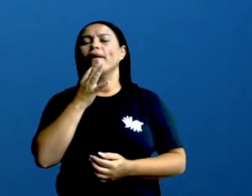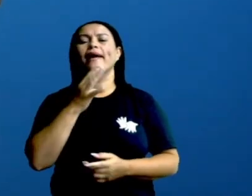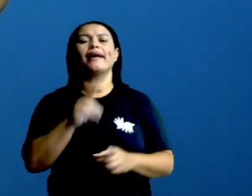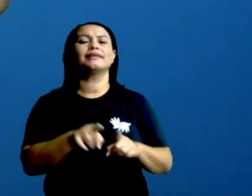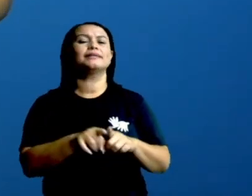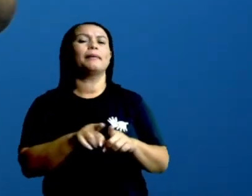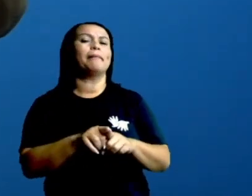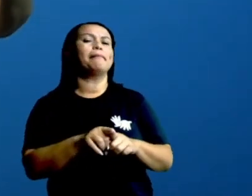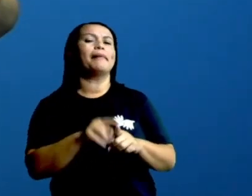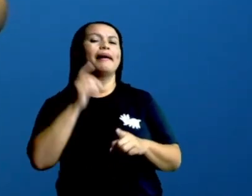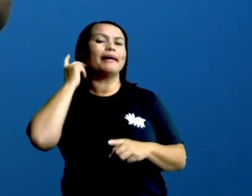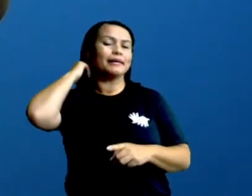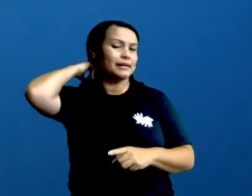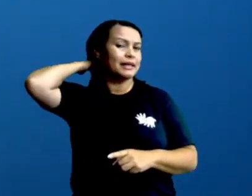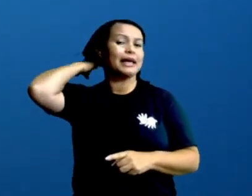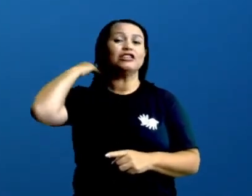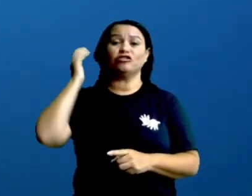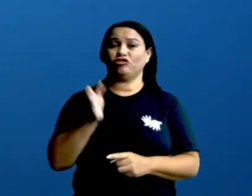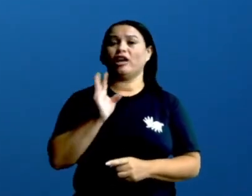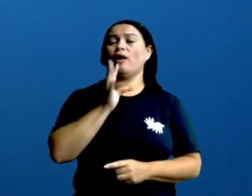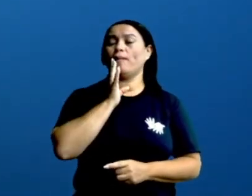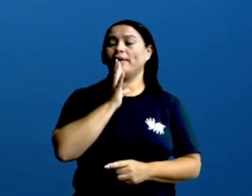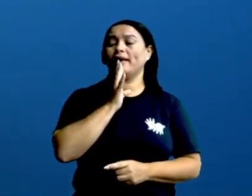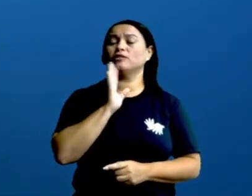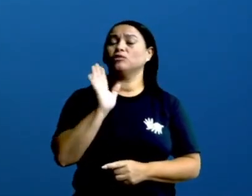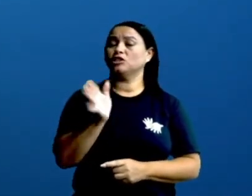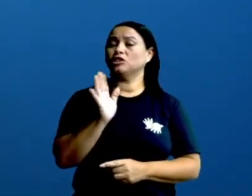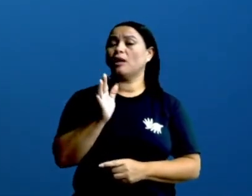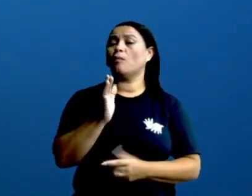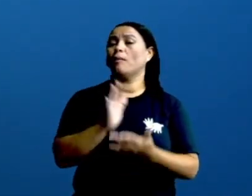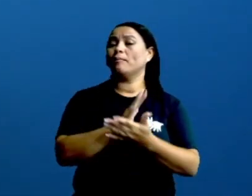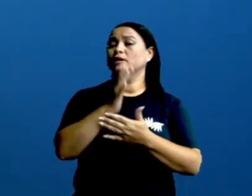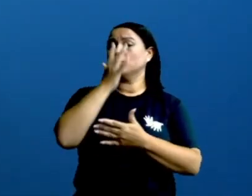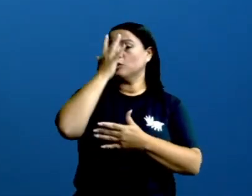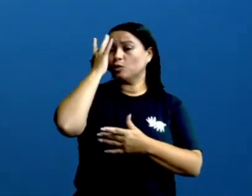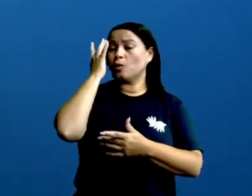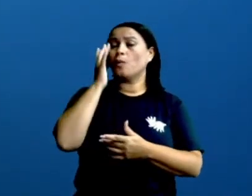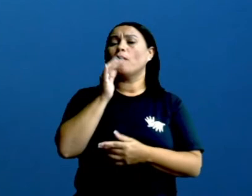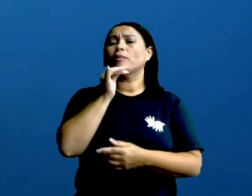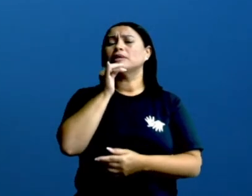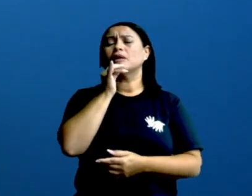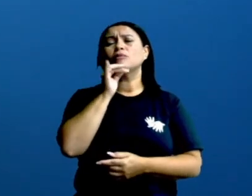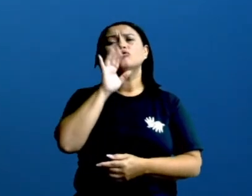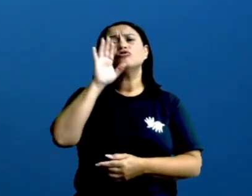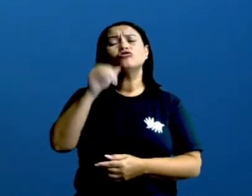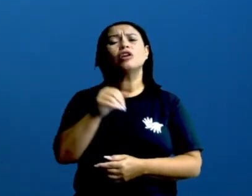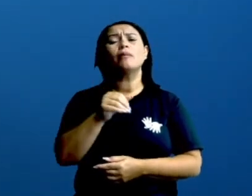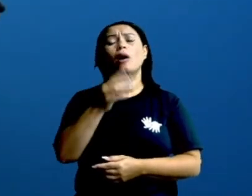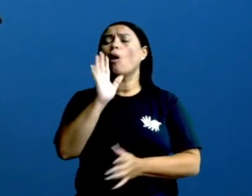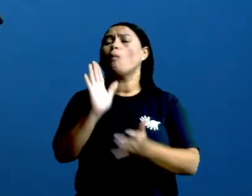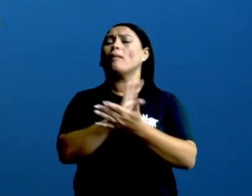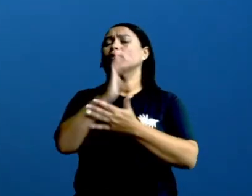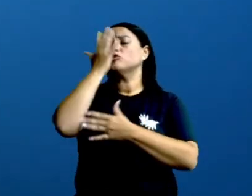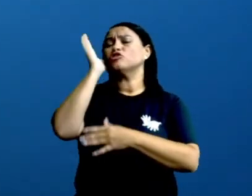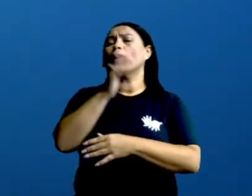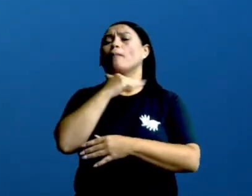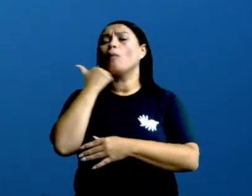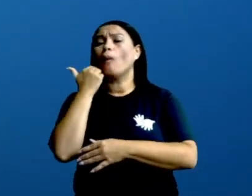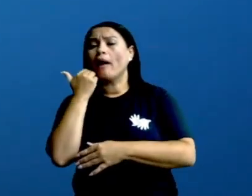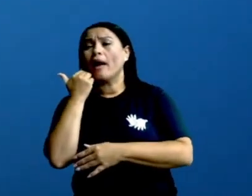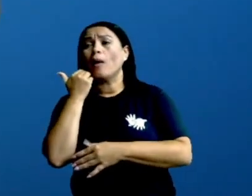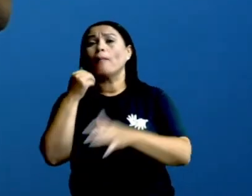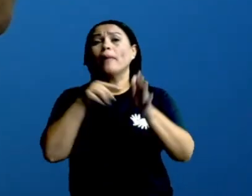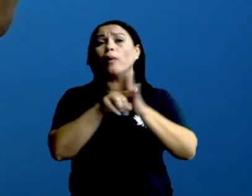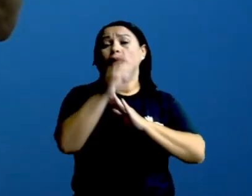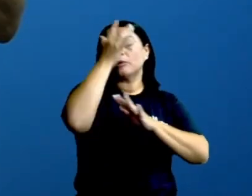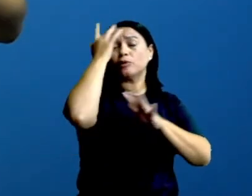que era admirada, enfim, que já faleceu e procura saber sobre ela e traz essas informações para a tua escola ou